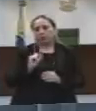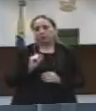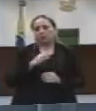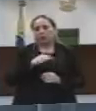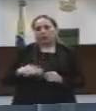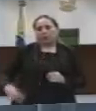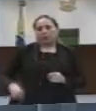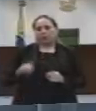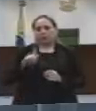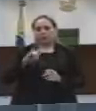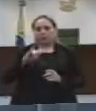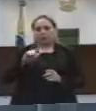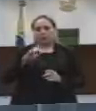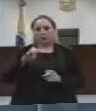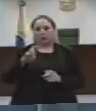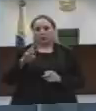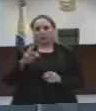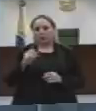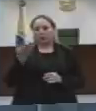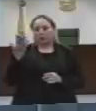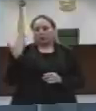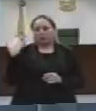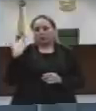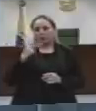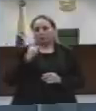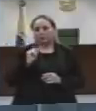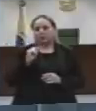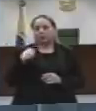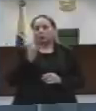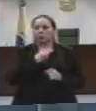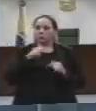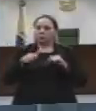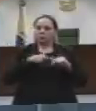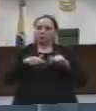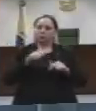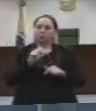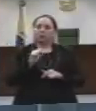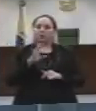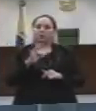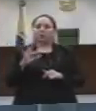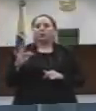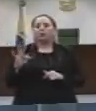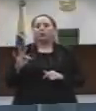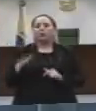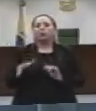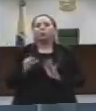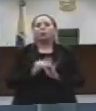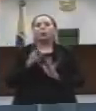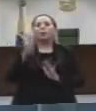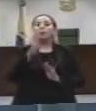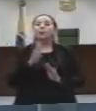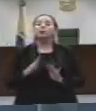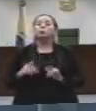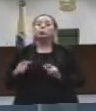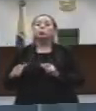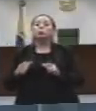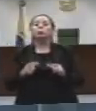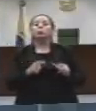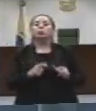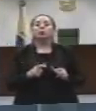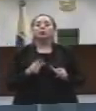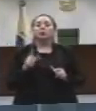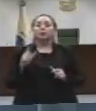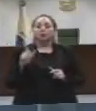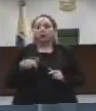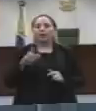Carvalho a época que estaríamos trabalhando para que o Supremo pudesse colocar o Brasil no lugar que é enquanto república e